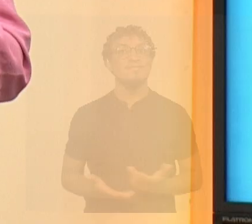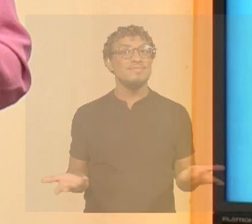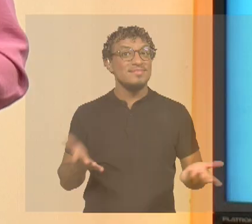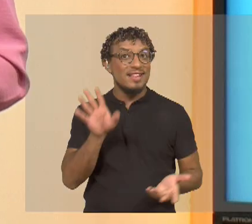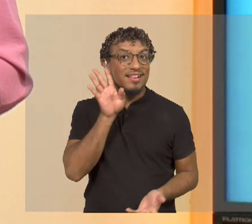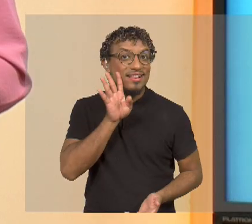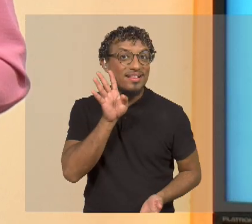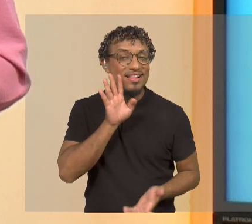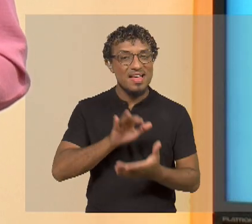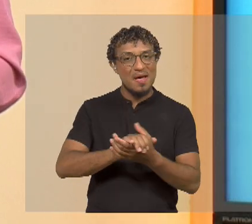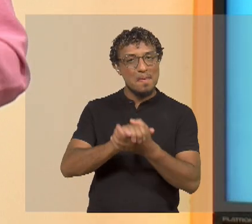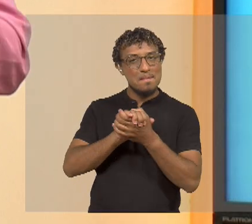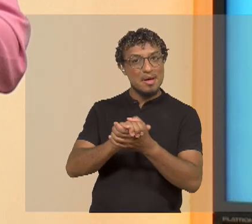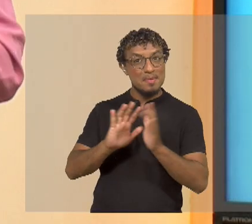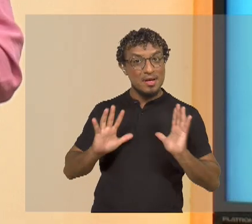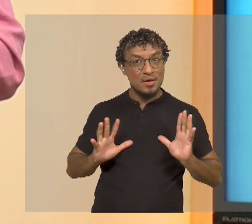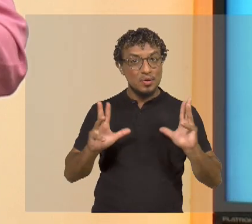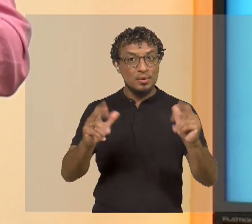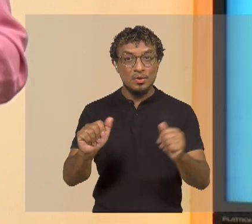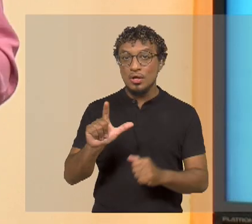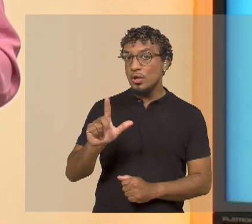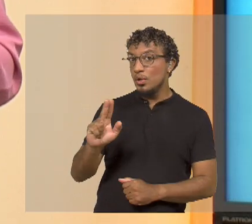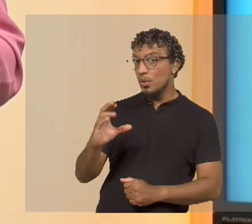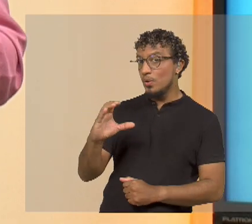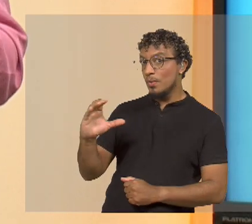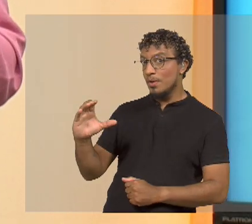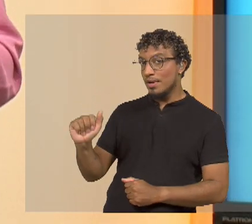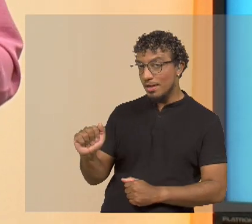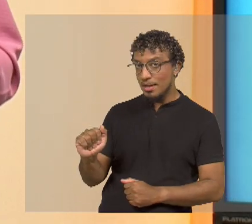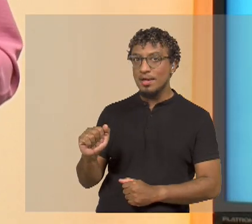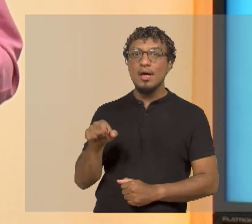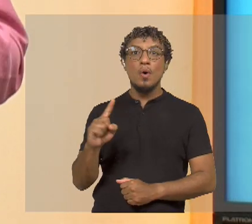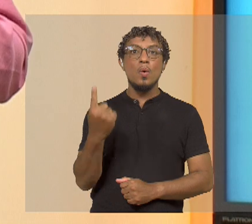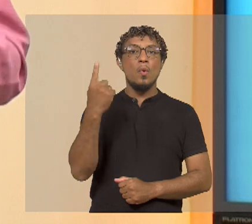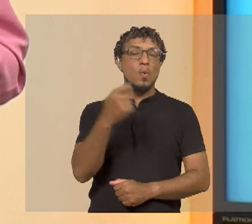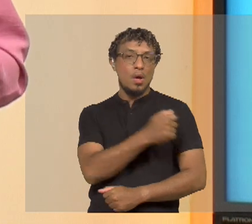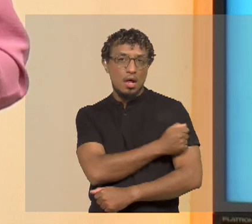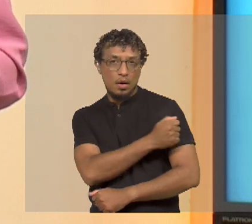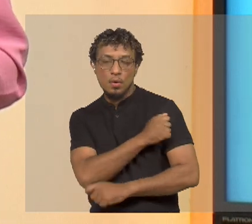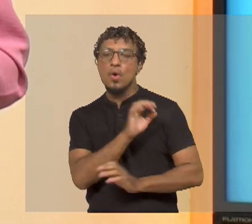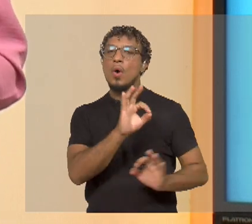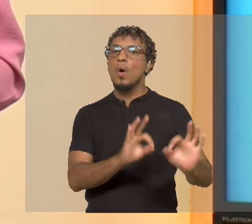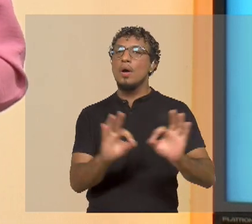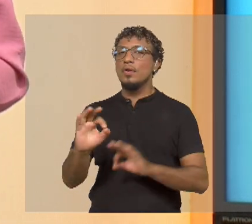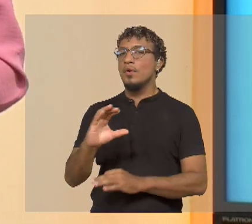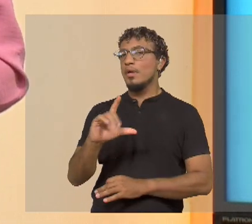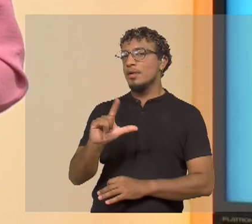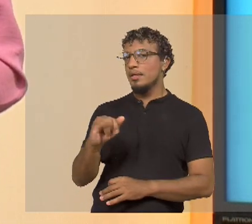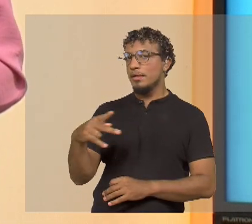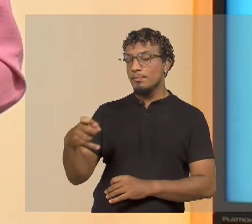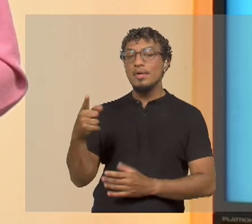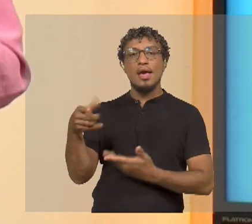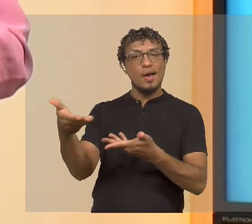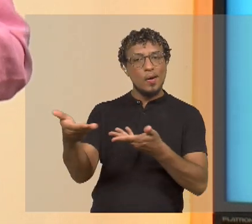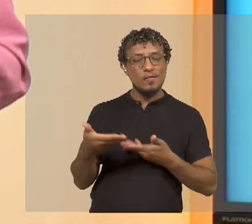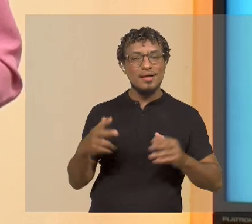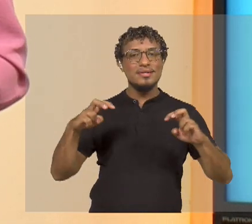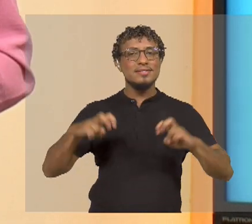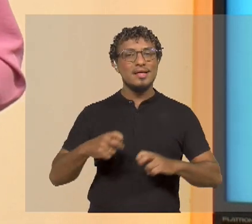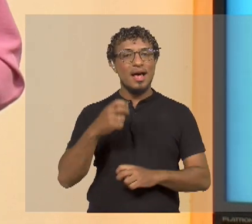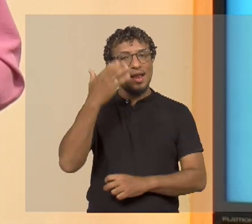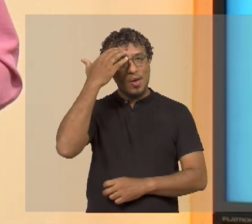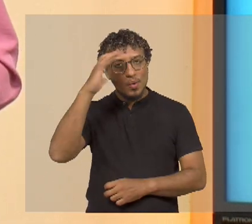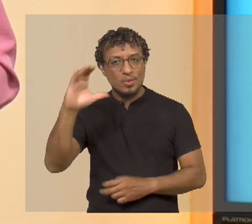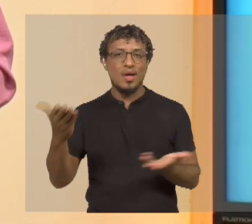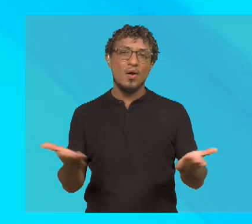Que legal, parabéns a todos. E o Luca Truta, um dos alunos e organizadores do clipe, é o nosso convidado de hoje do quadro Sala Cultural.